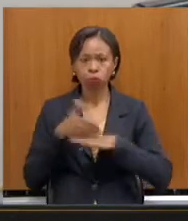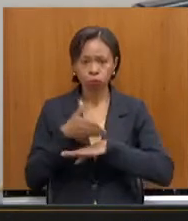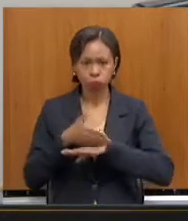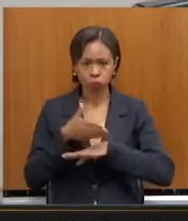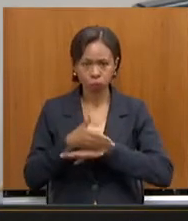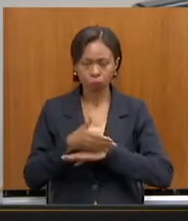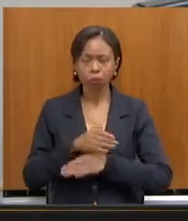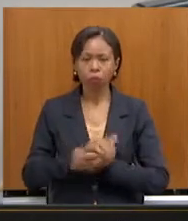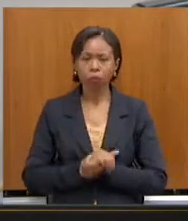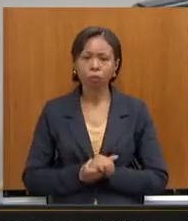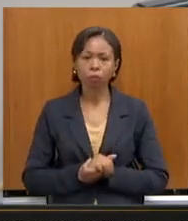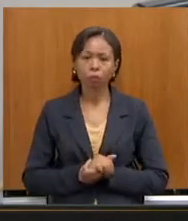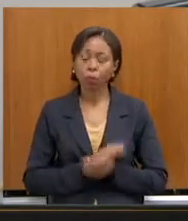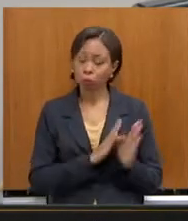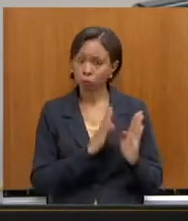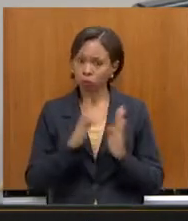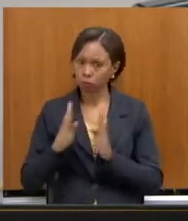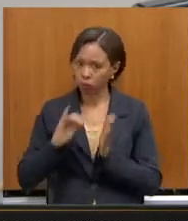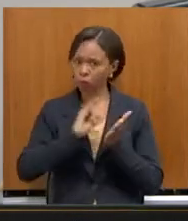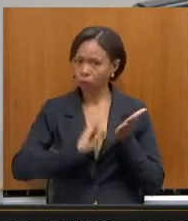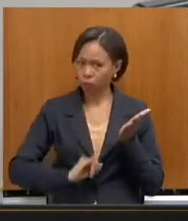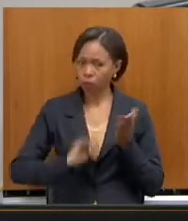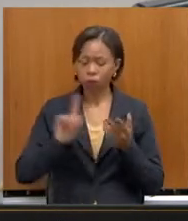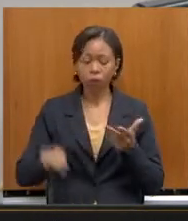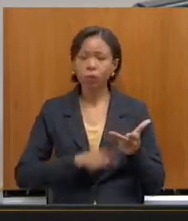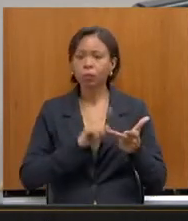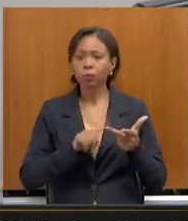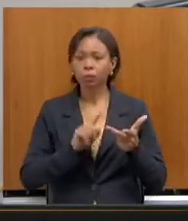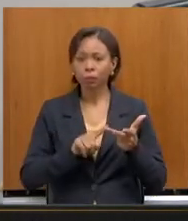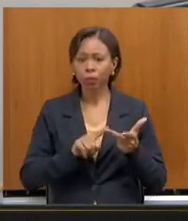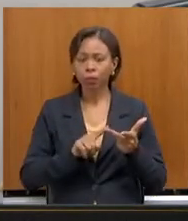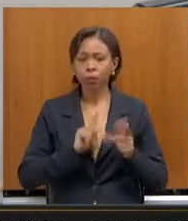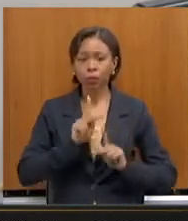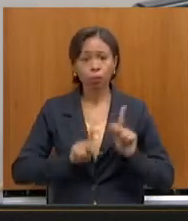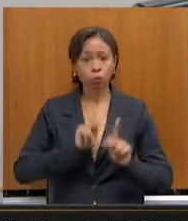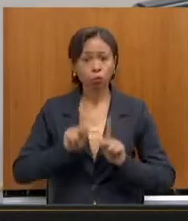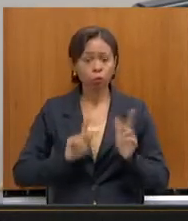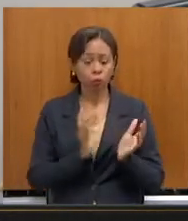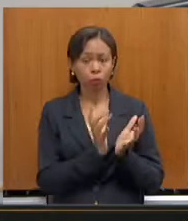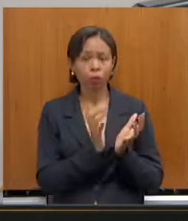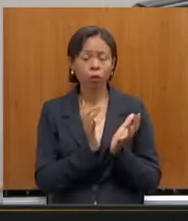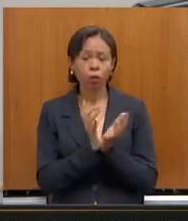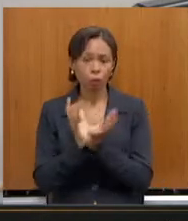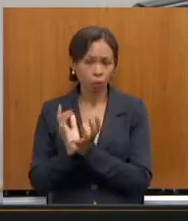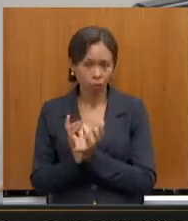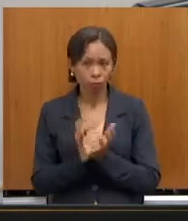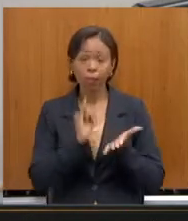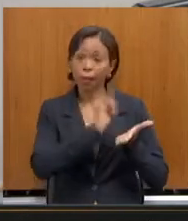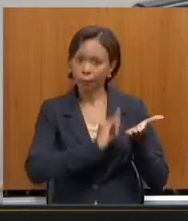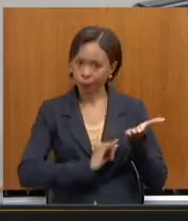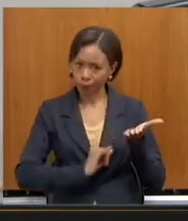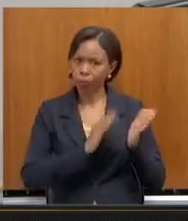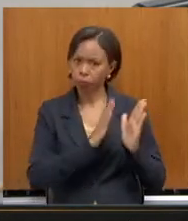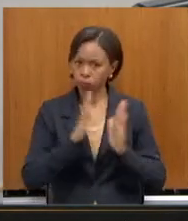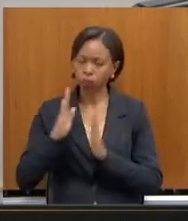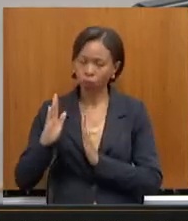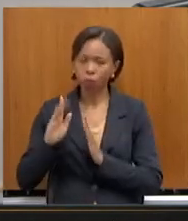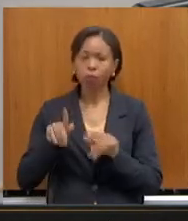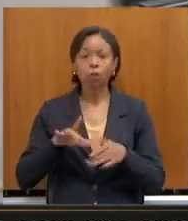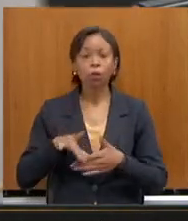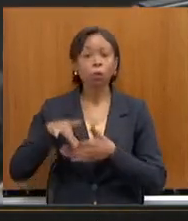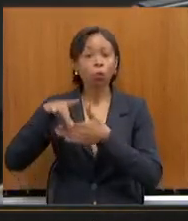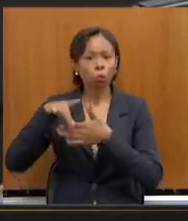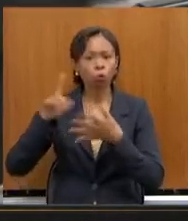por ordem de inscrição terceiro membros das comissões participantes por ordem de inscrição quarto líderes por